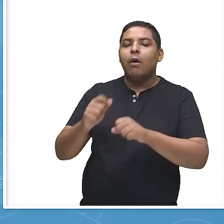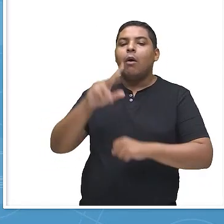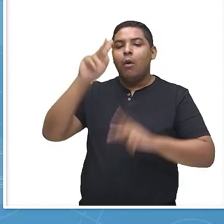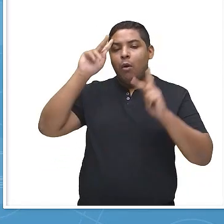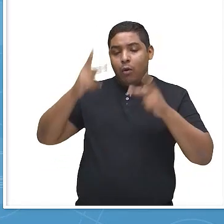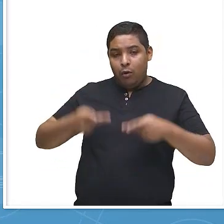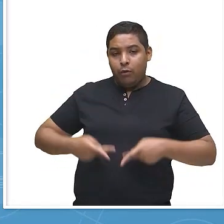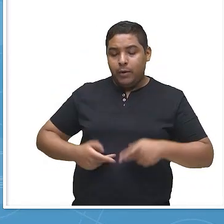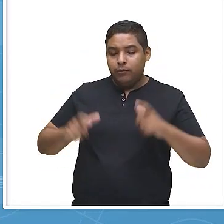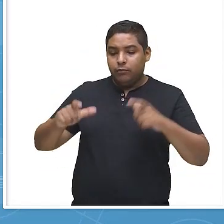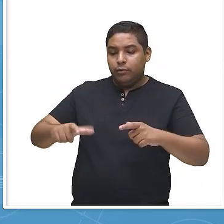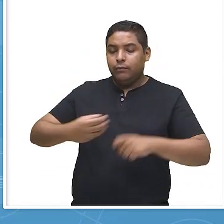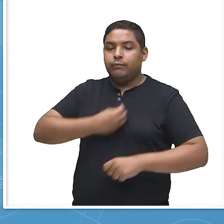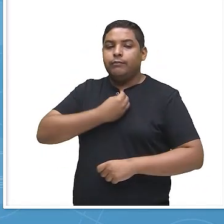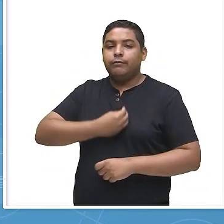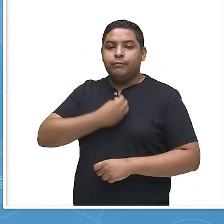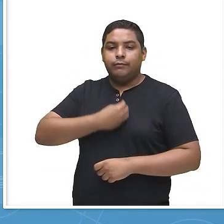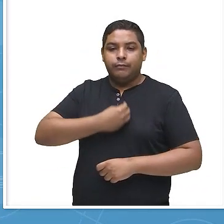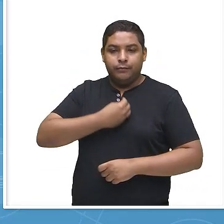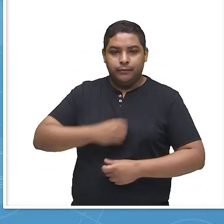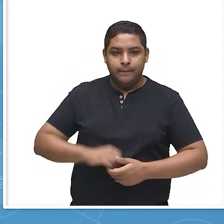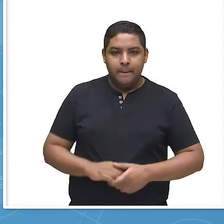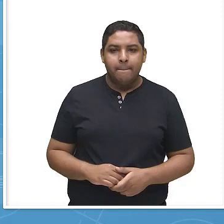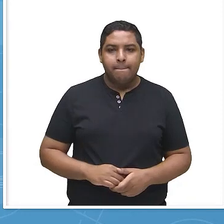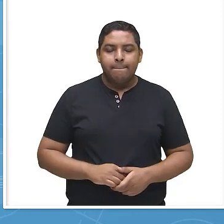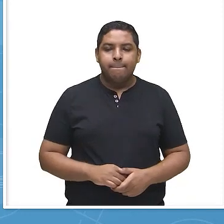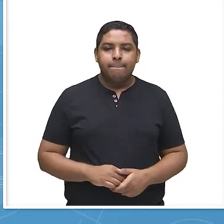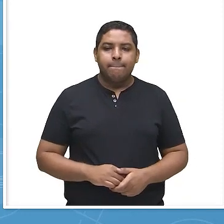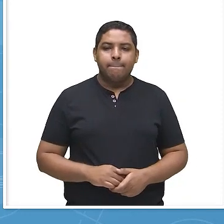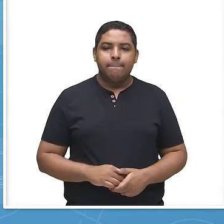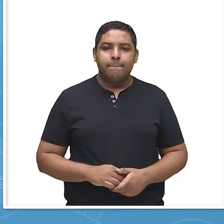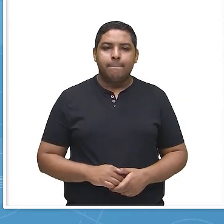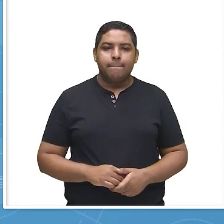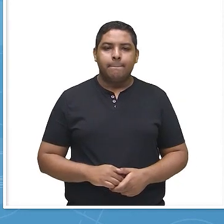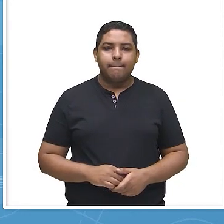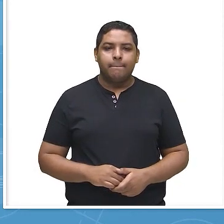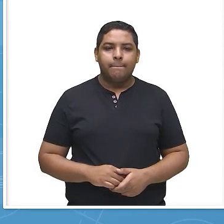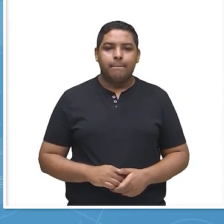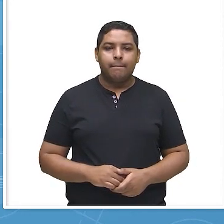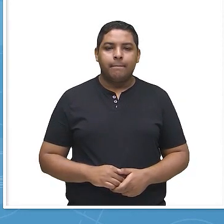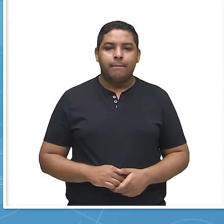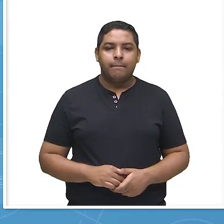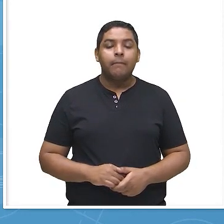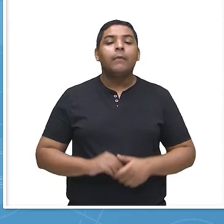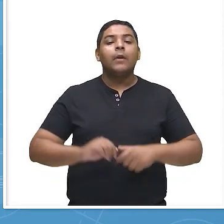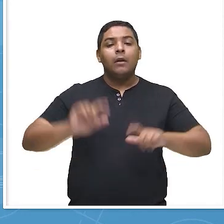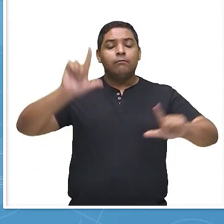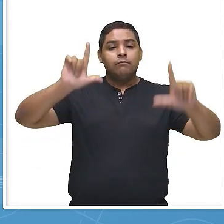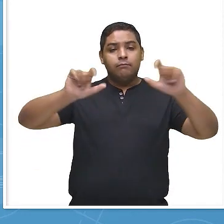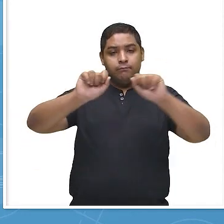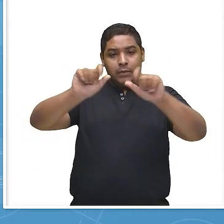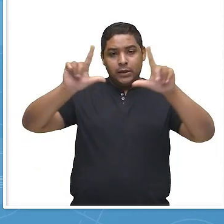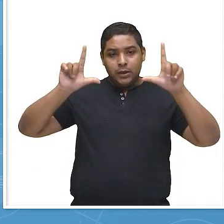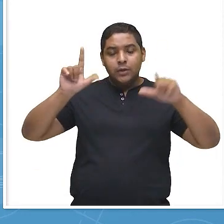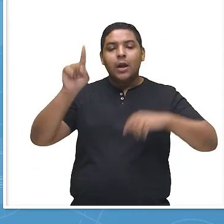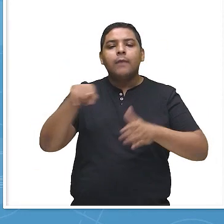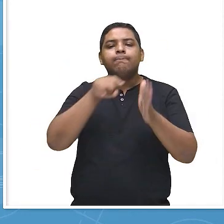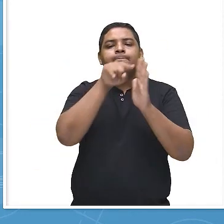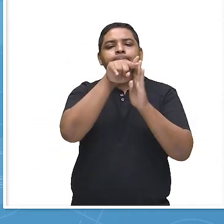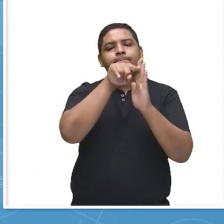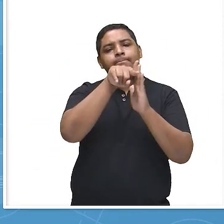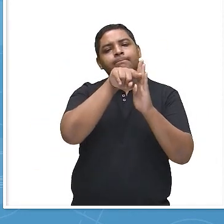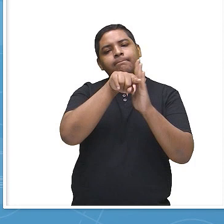de paisagem, por exemplo, ela é um objeto de análise da geografia, sendo